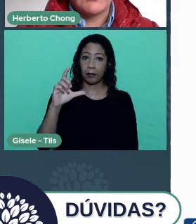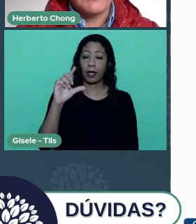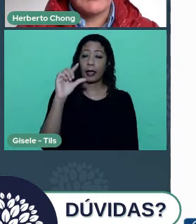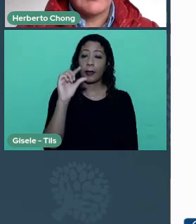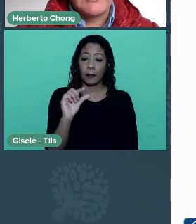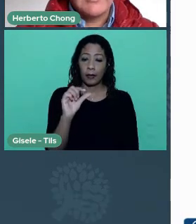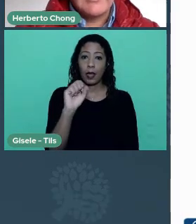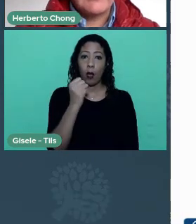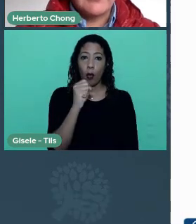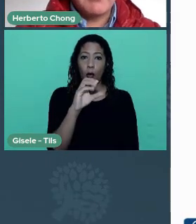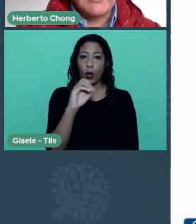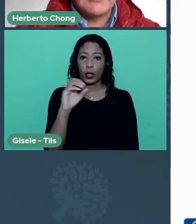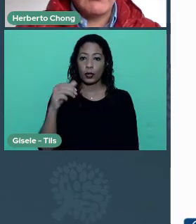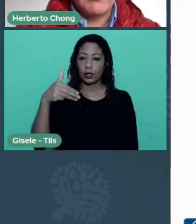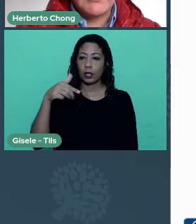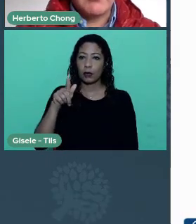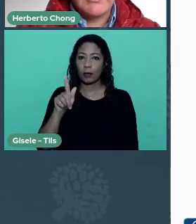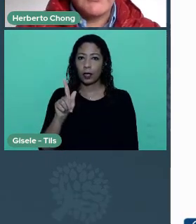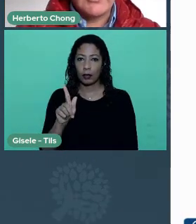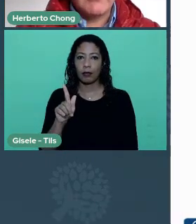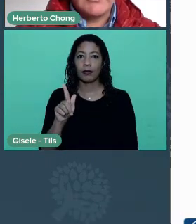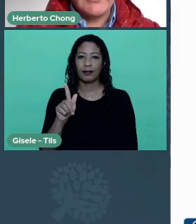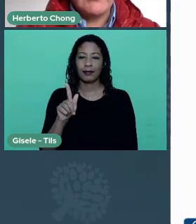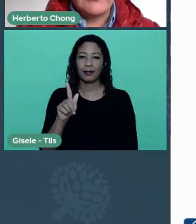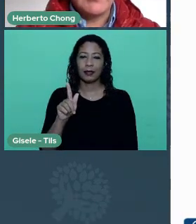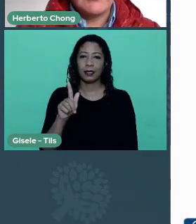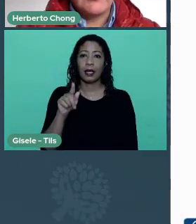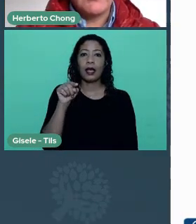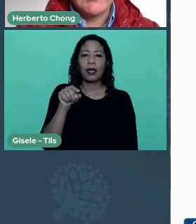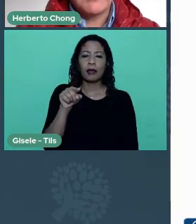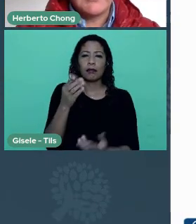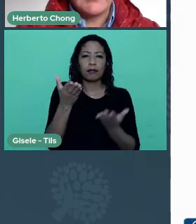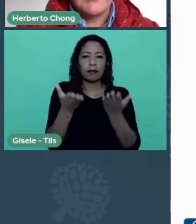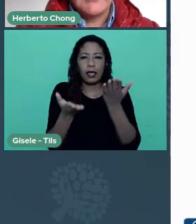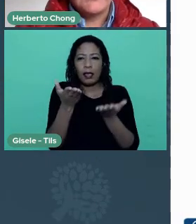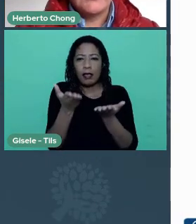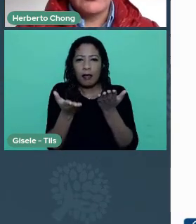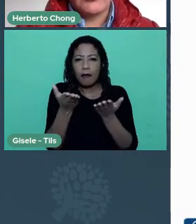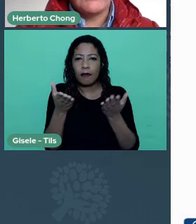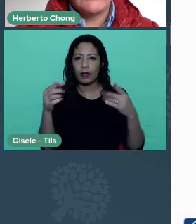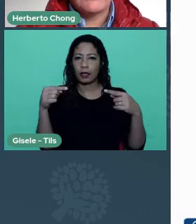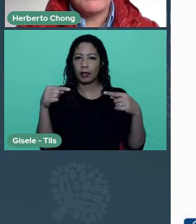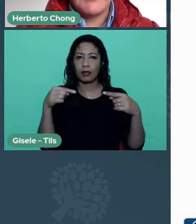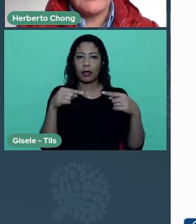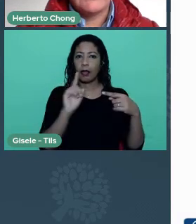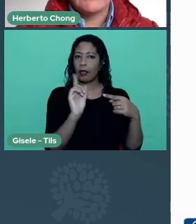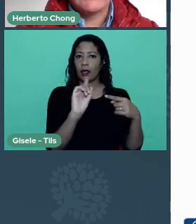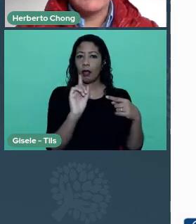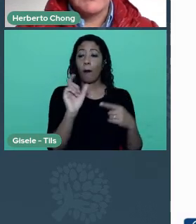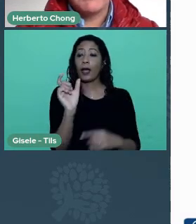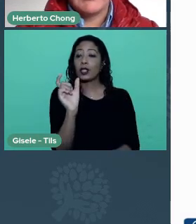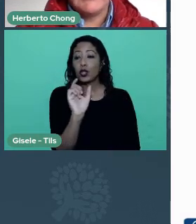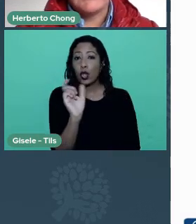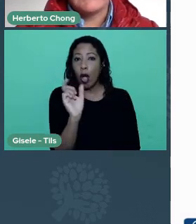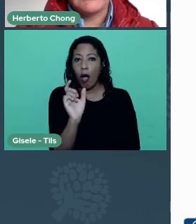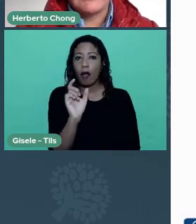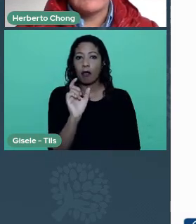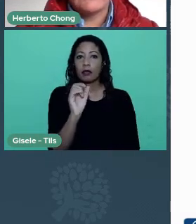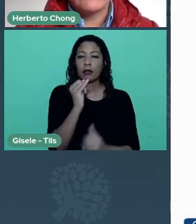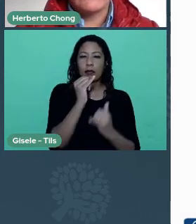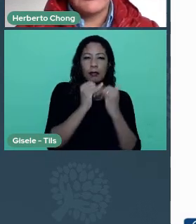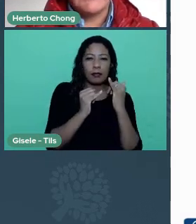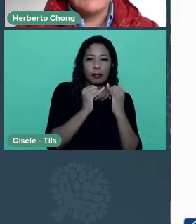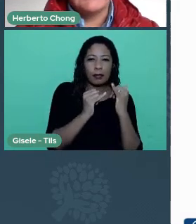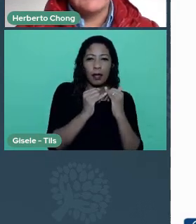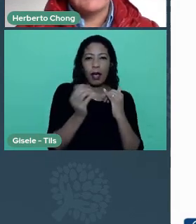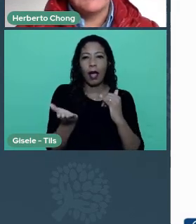800 microgramas. Essa tabela não é uma tabela de equivalência, mas sim uma tabela de doses médias, baixas e